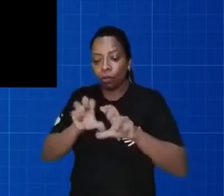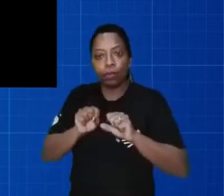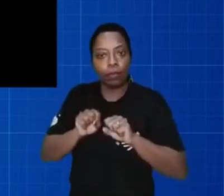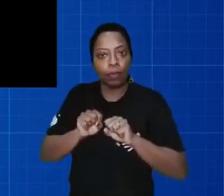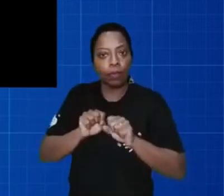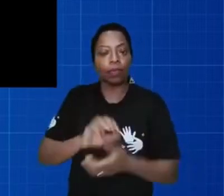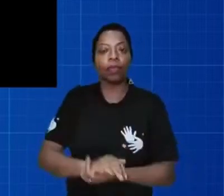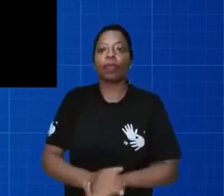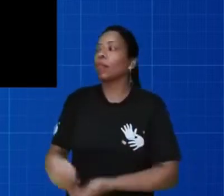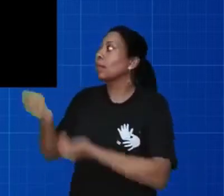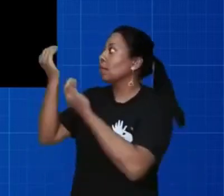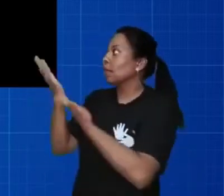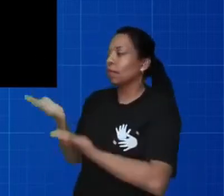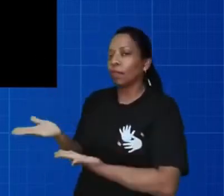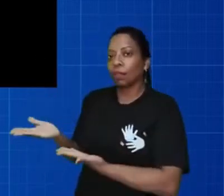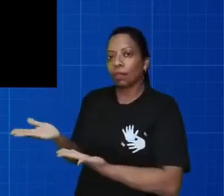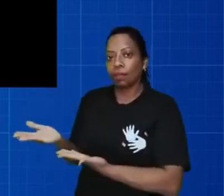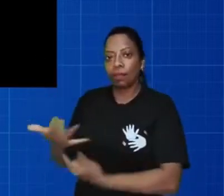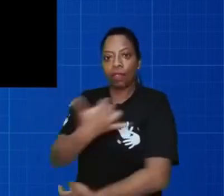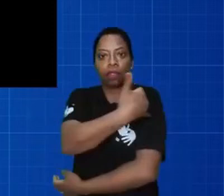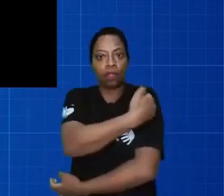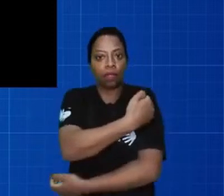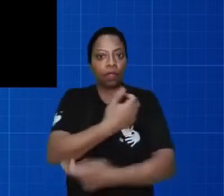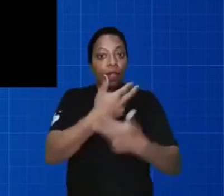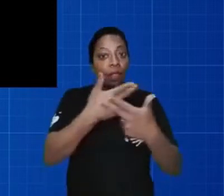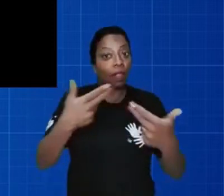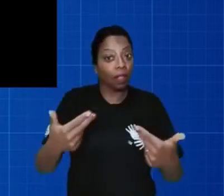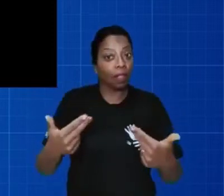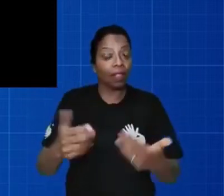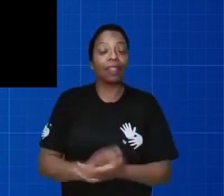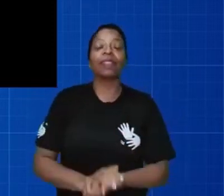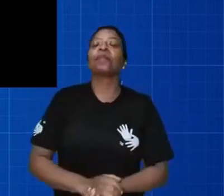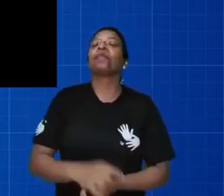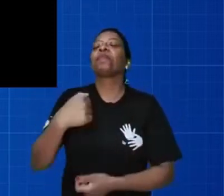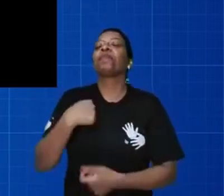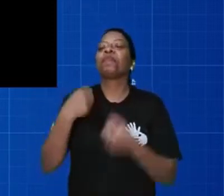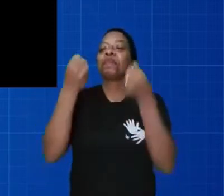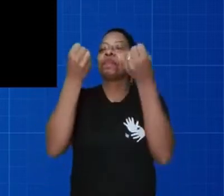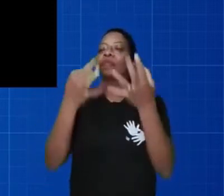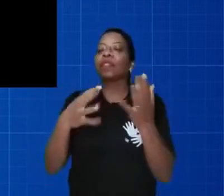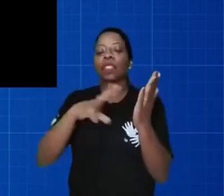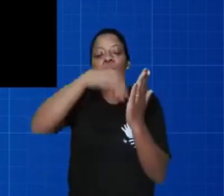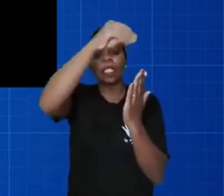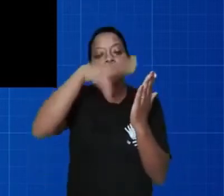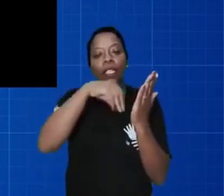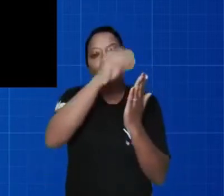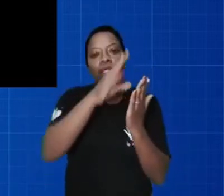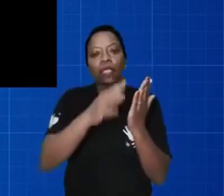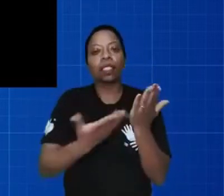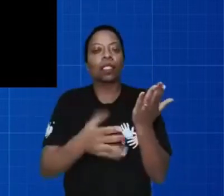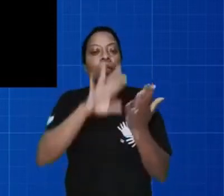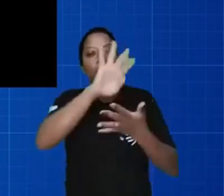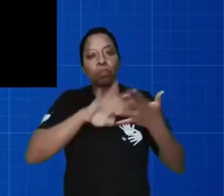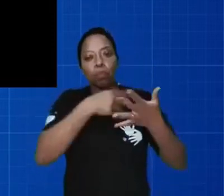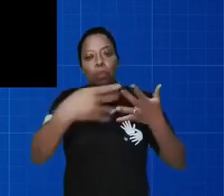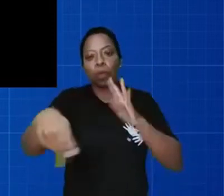de falar um pouco, né, sobre o calendário vacinal, que vocês já escutam falar bastante, já tem ali na carteirinha da criança, eu quero